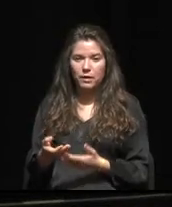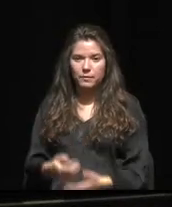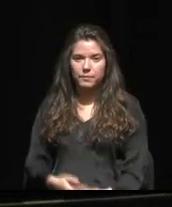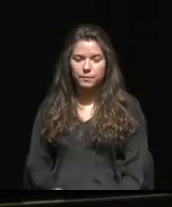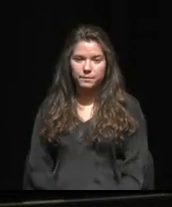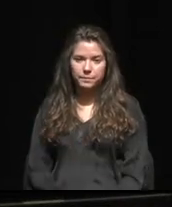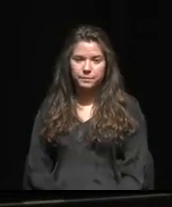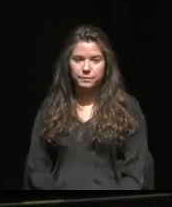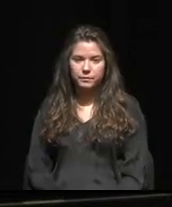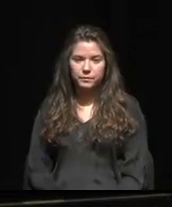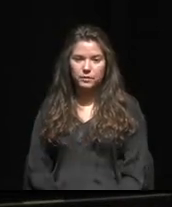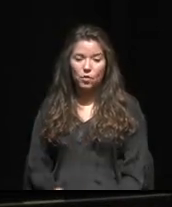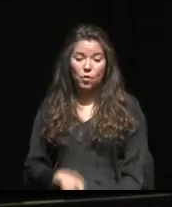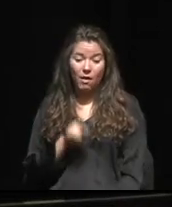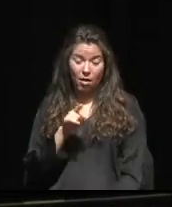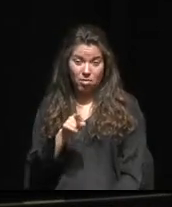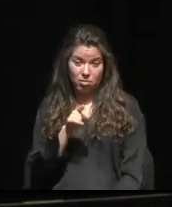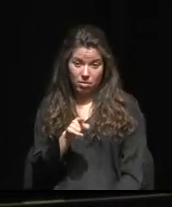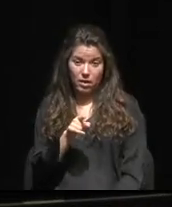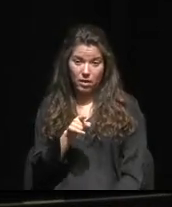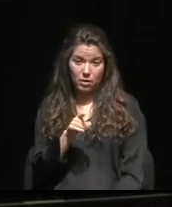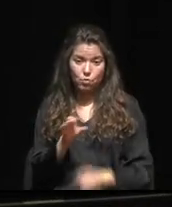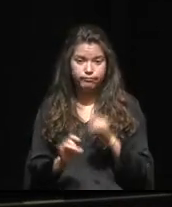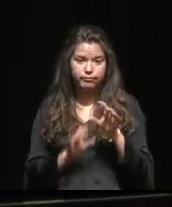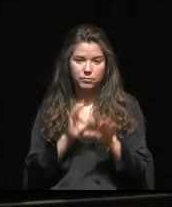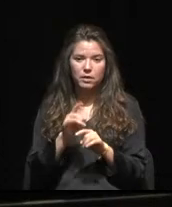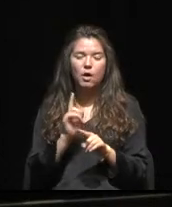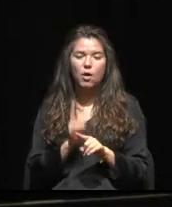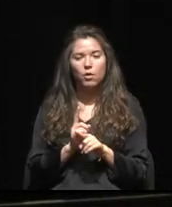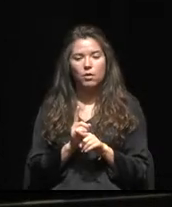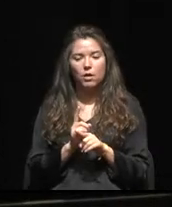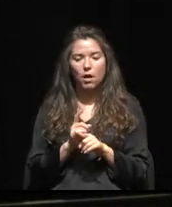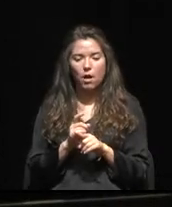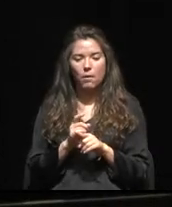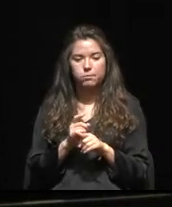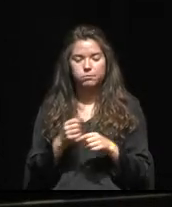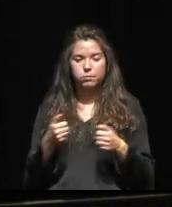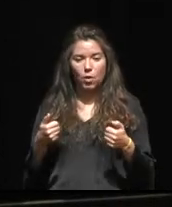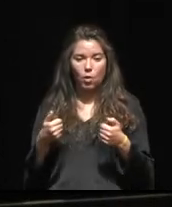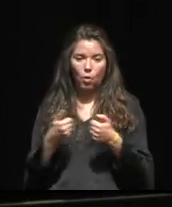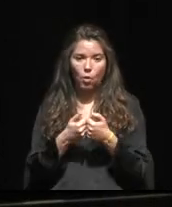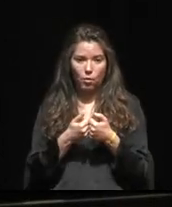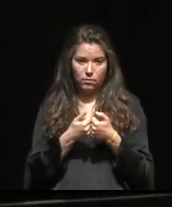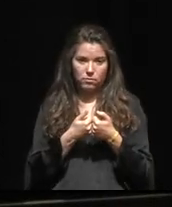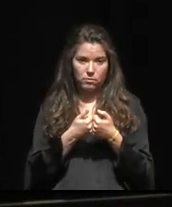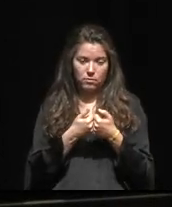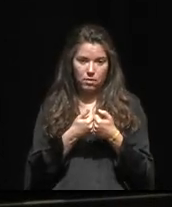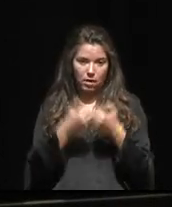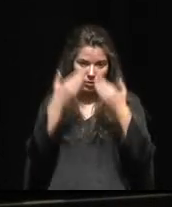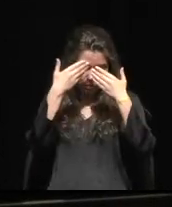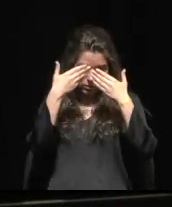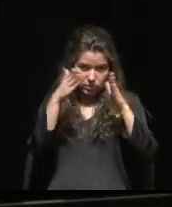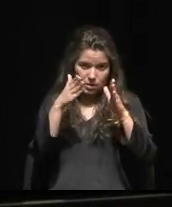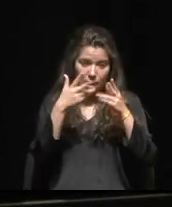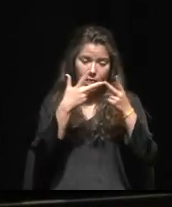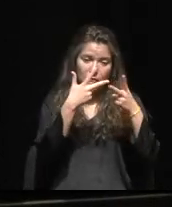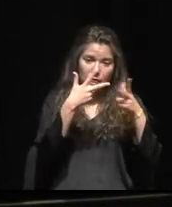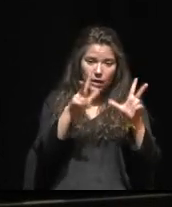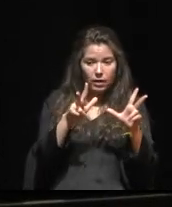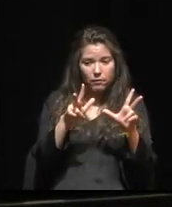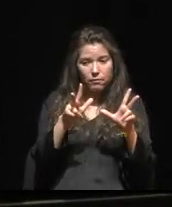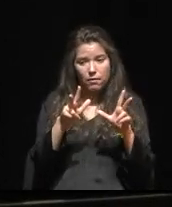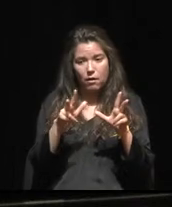Ucrânia o que ali está em causa é uma oposição entre as democracias liberais versus